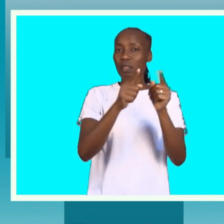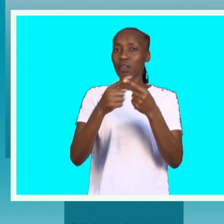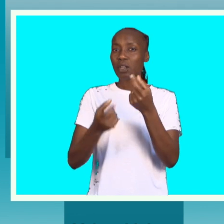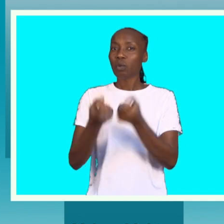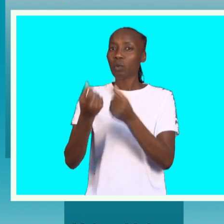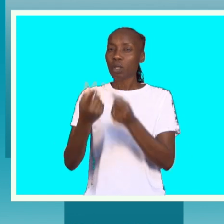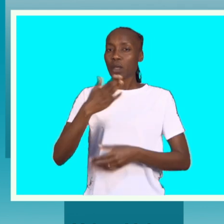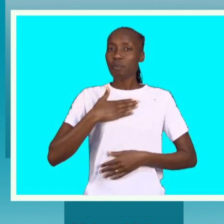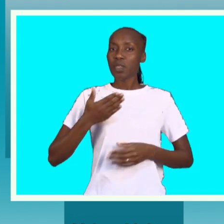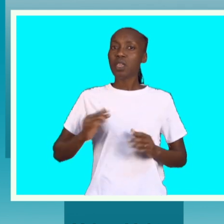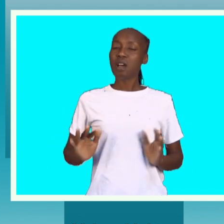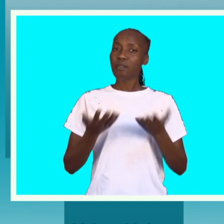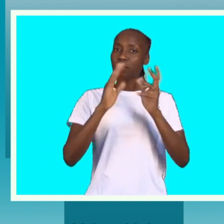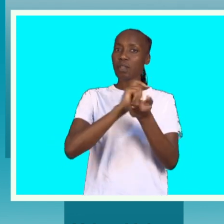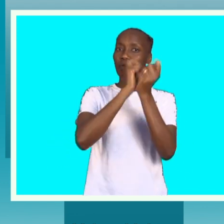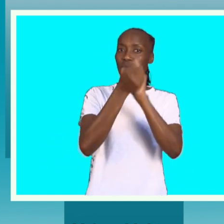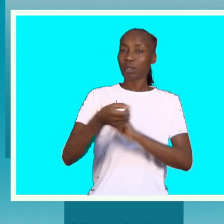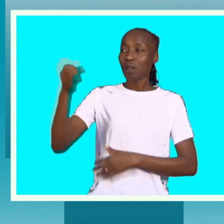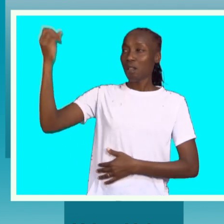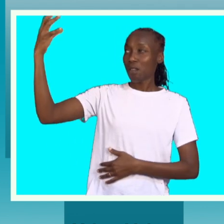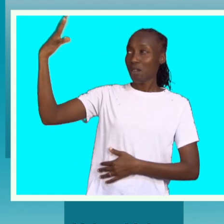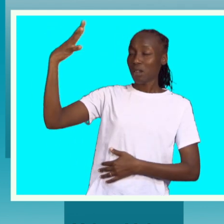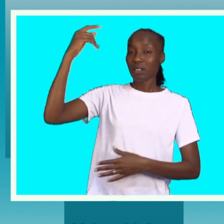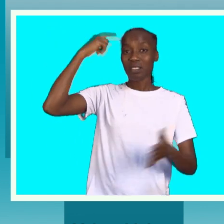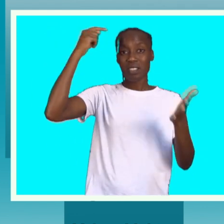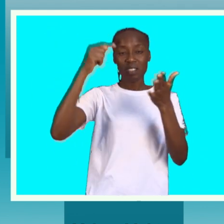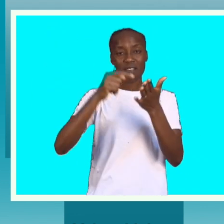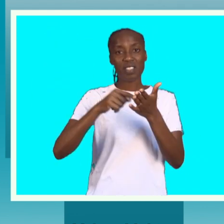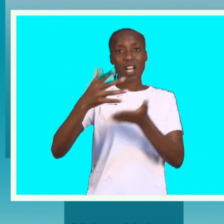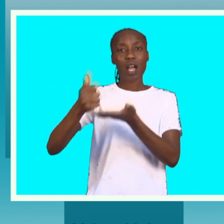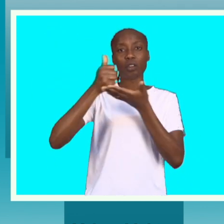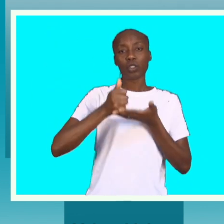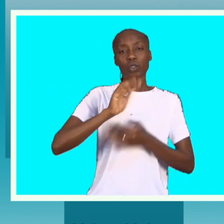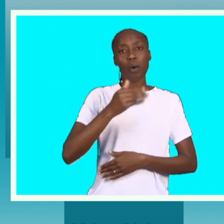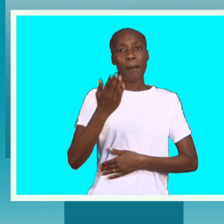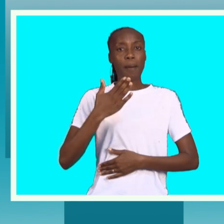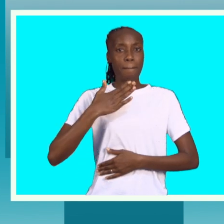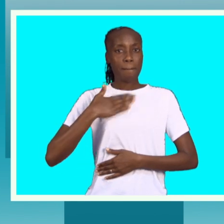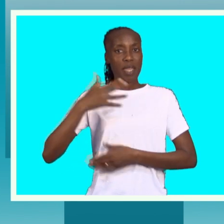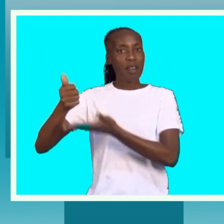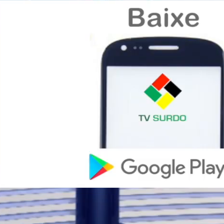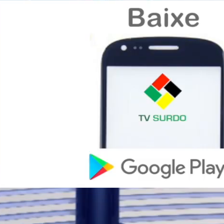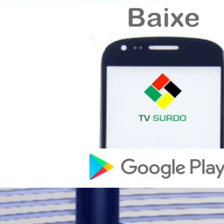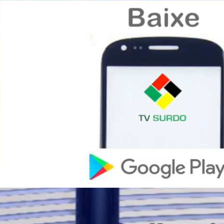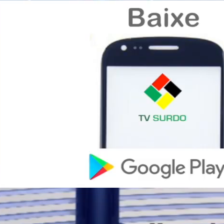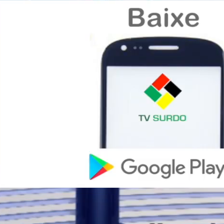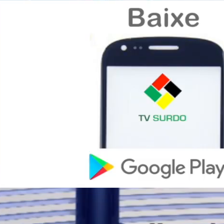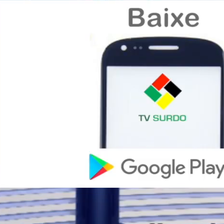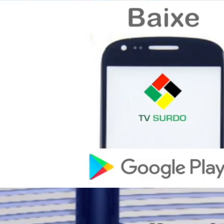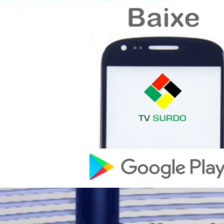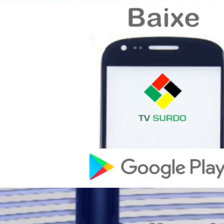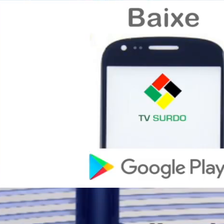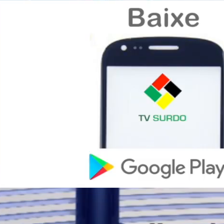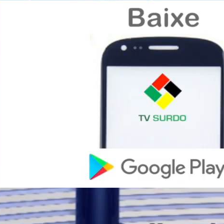E vejo a light mesmo como um salvador para mim, tem me ajudado na minha vida, sim. Vamos